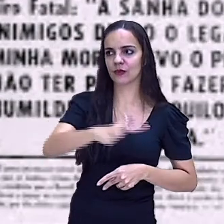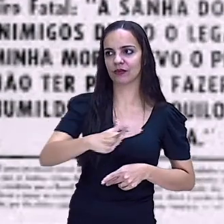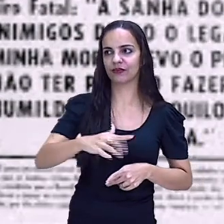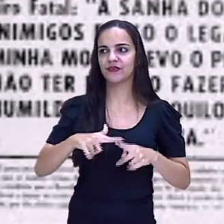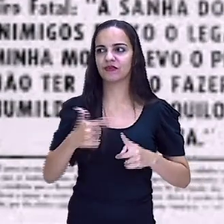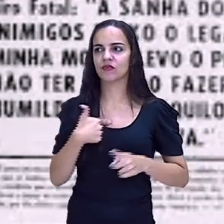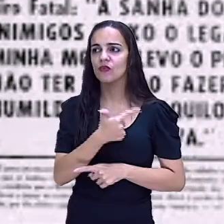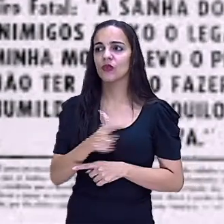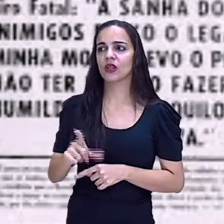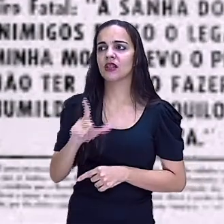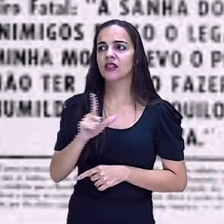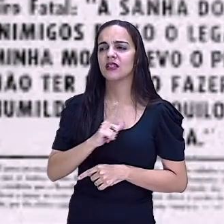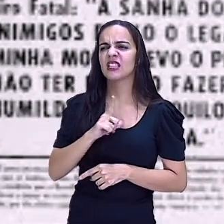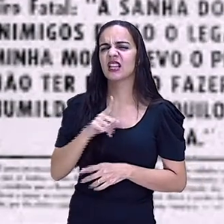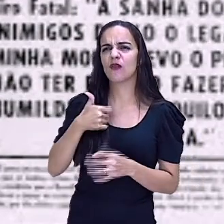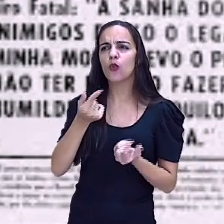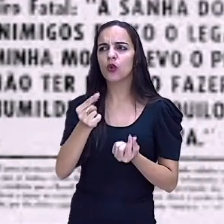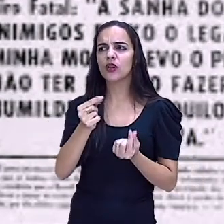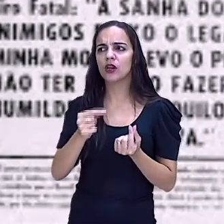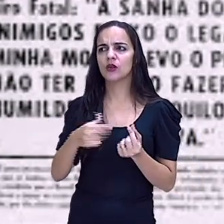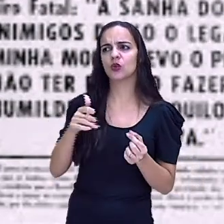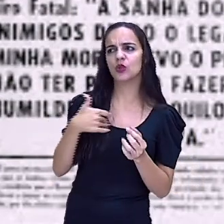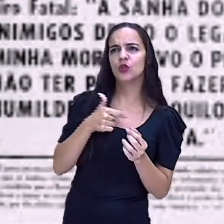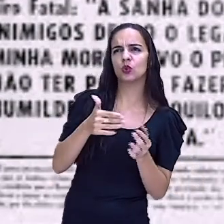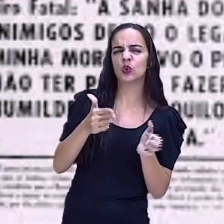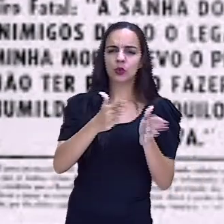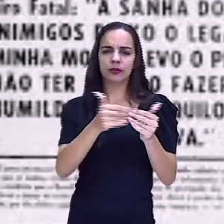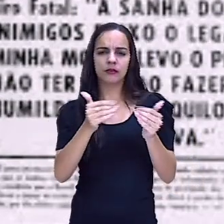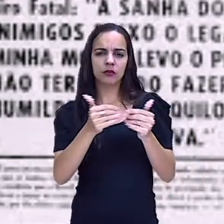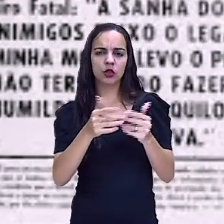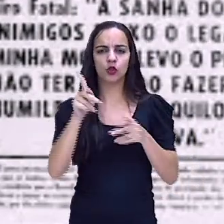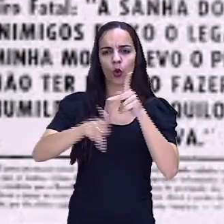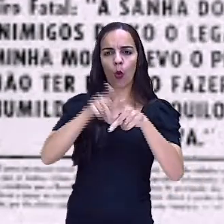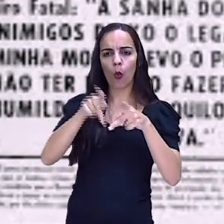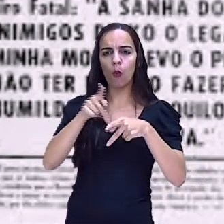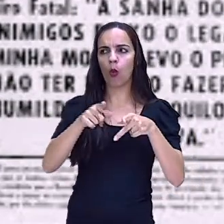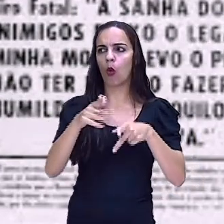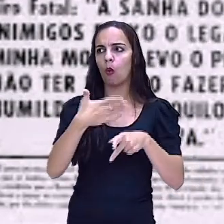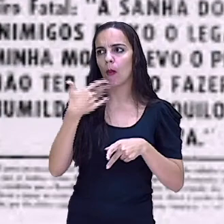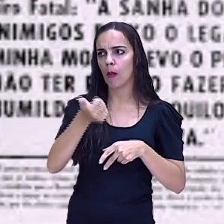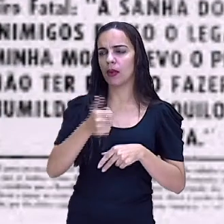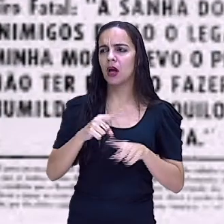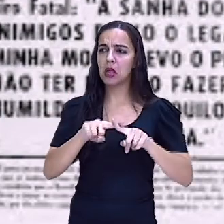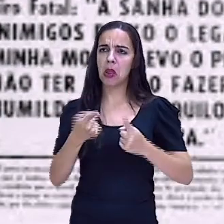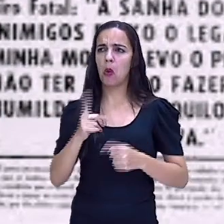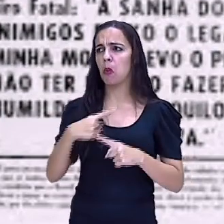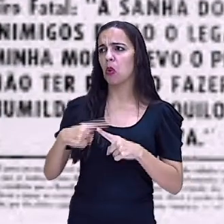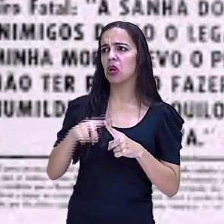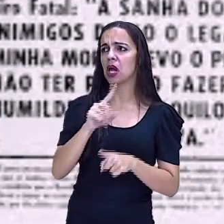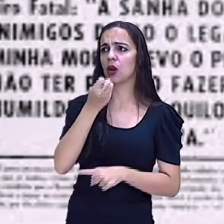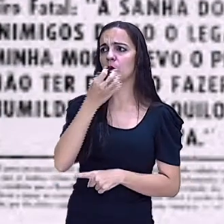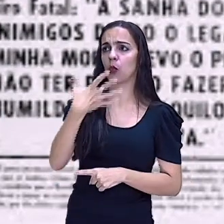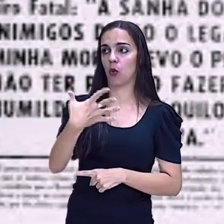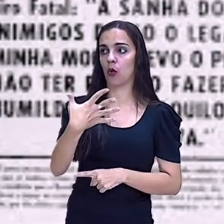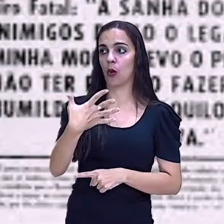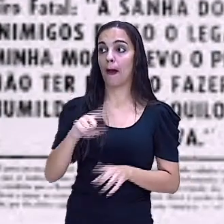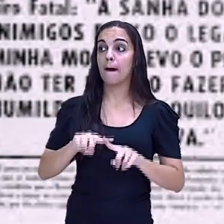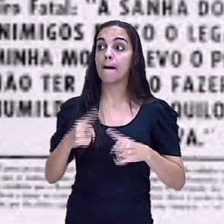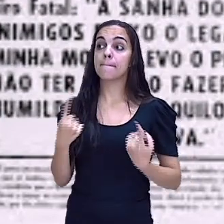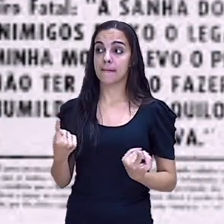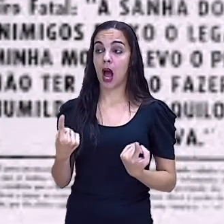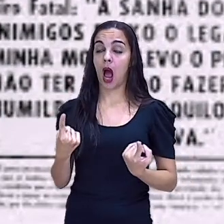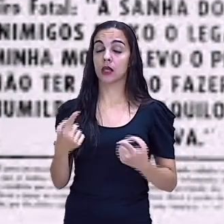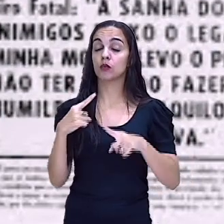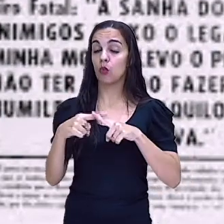encontro às reivindicações e às necessidades do povo. Mas não porque ele era bom, mas porque o povo